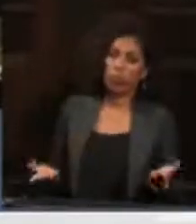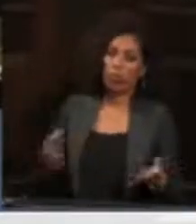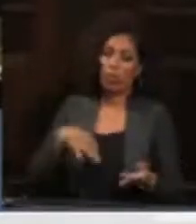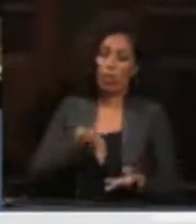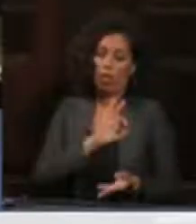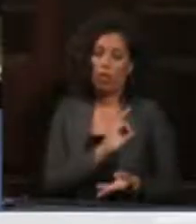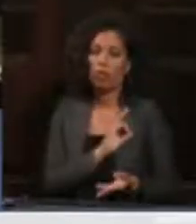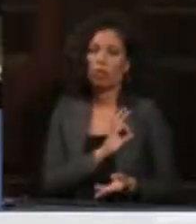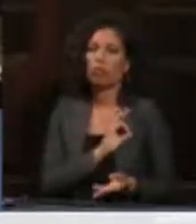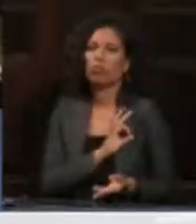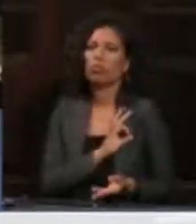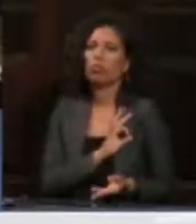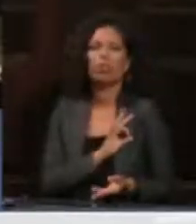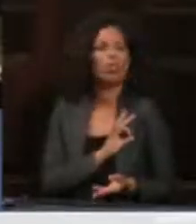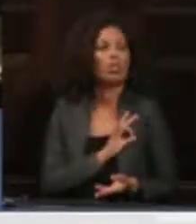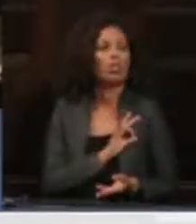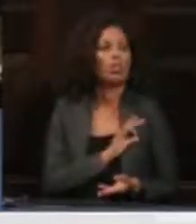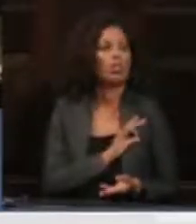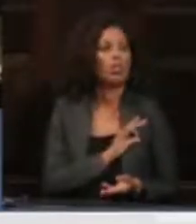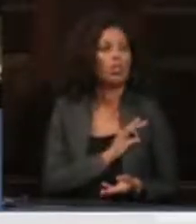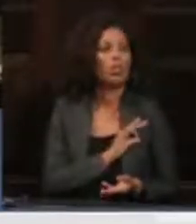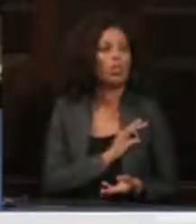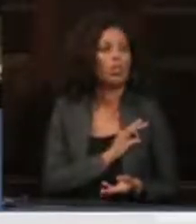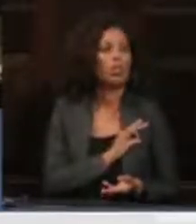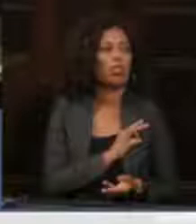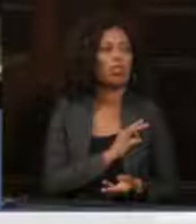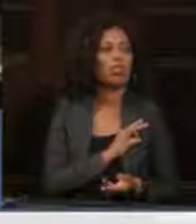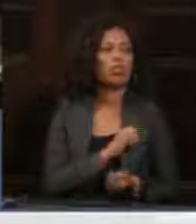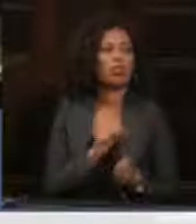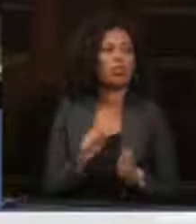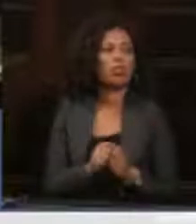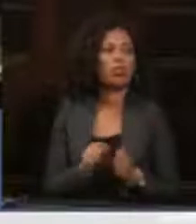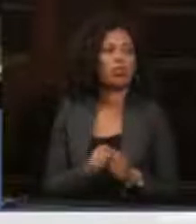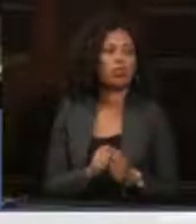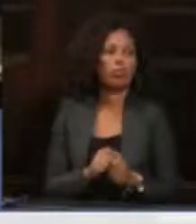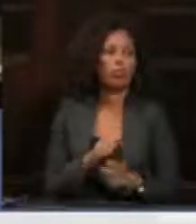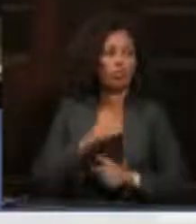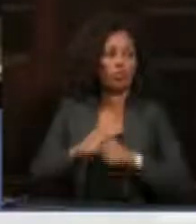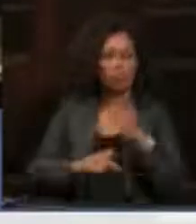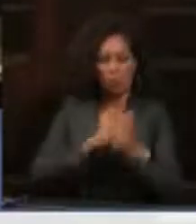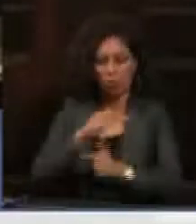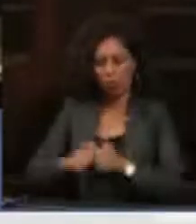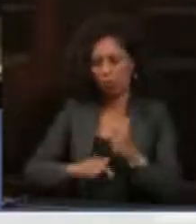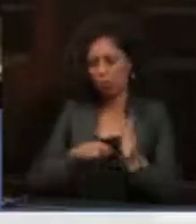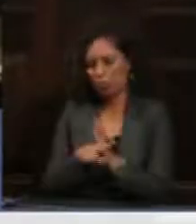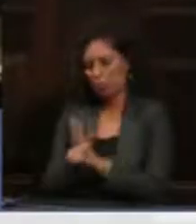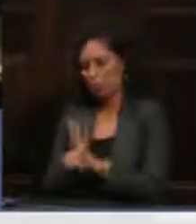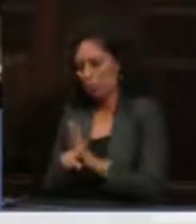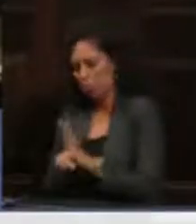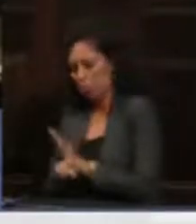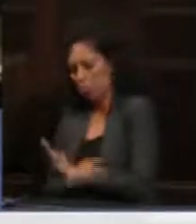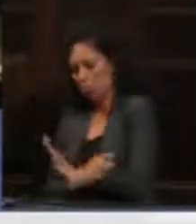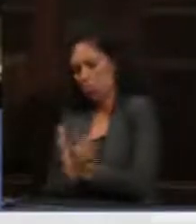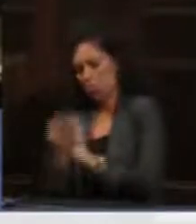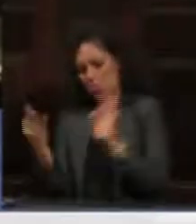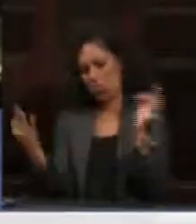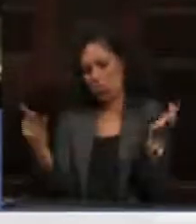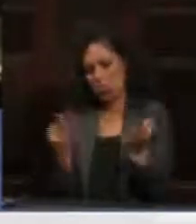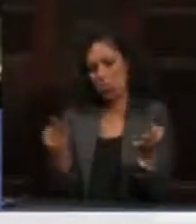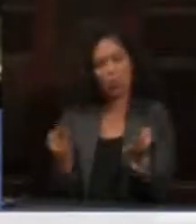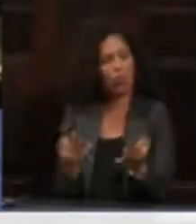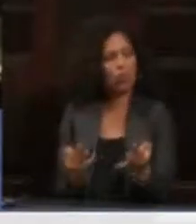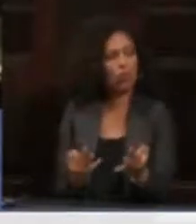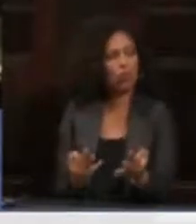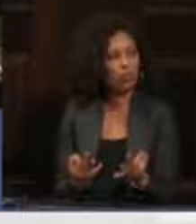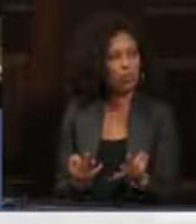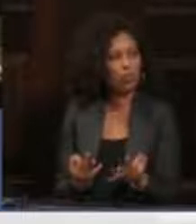ela é aparelhada, ela faz um trabalho de investigação brilhante, sem que isso incorra